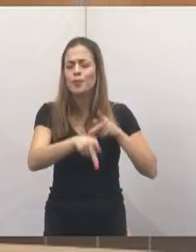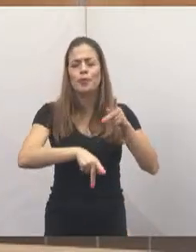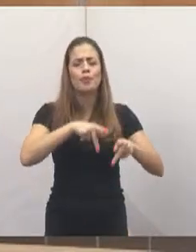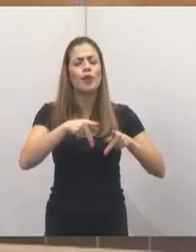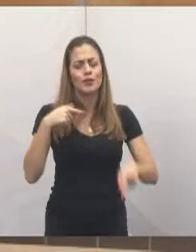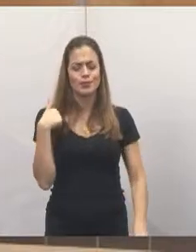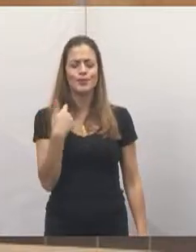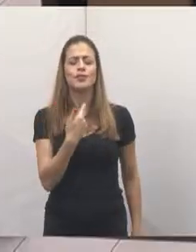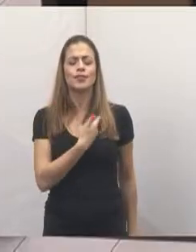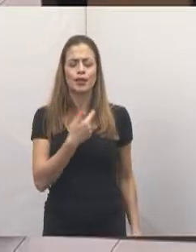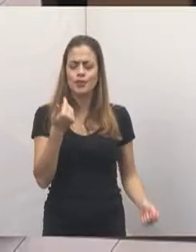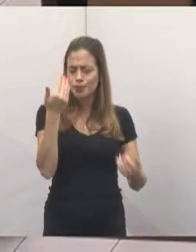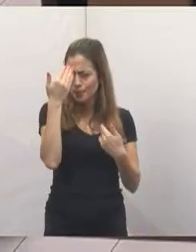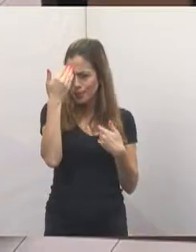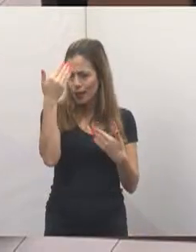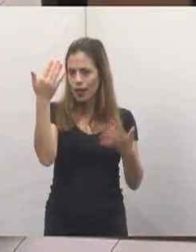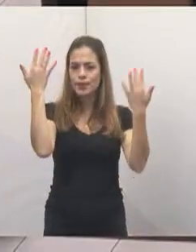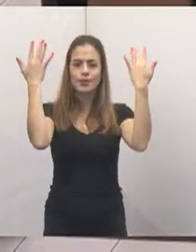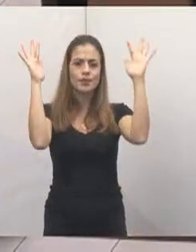Obrigado.